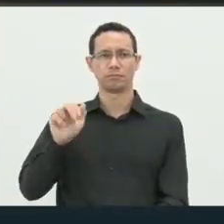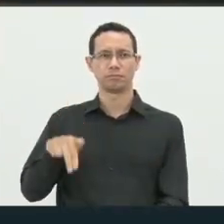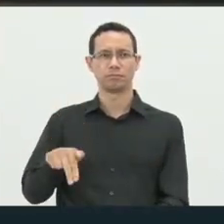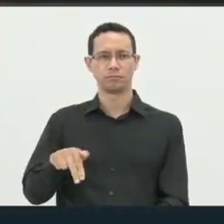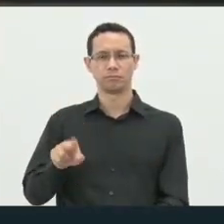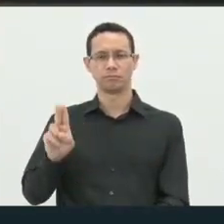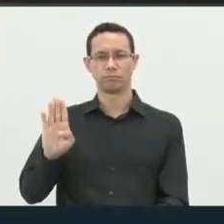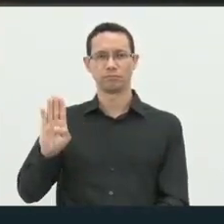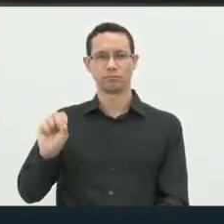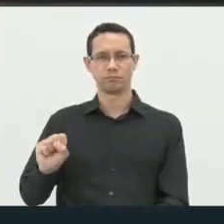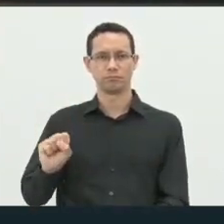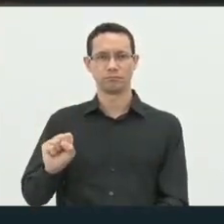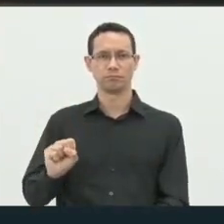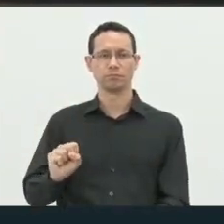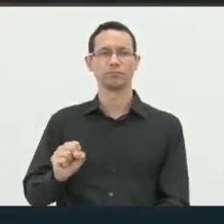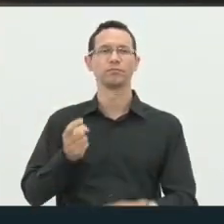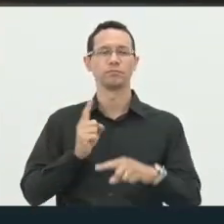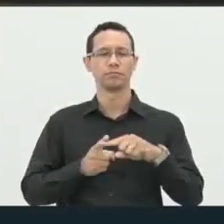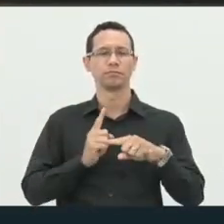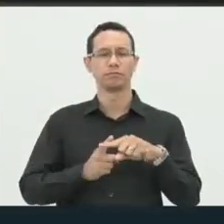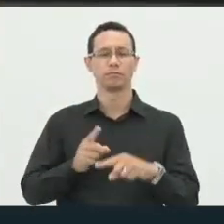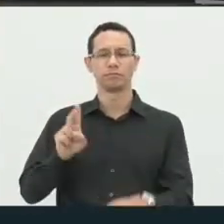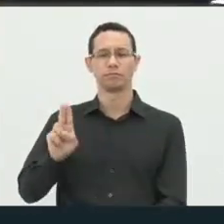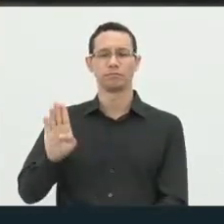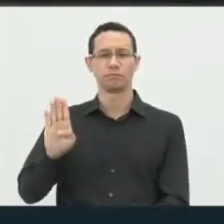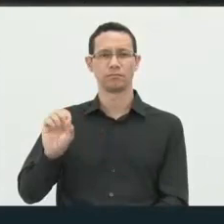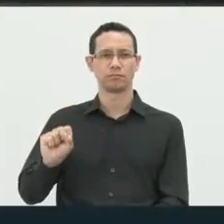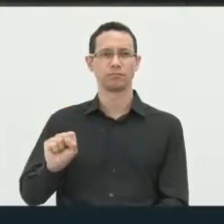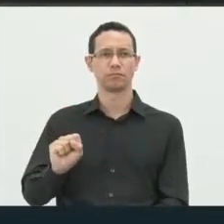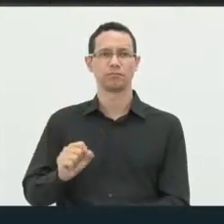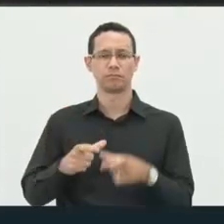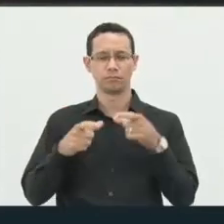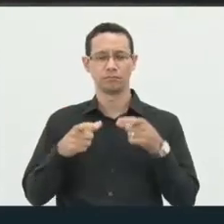UBS especificamente a UBS do